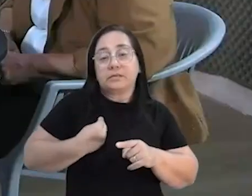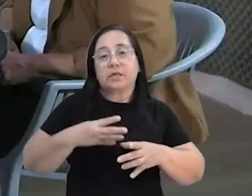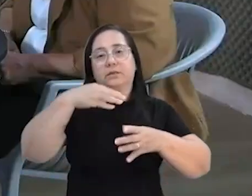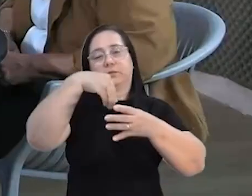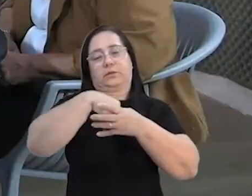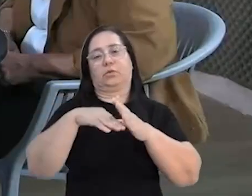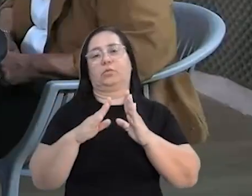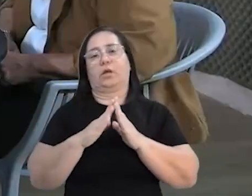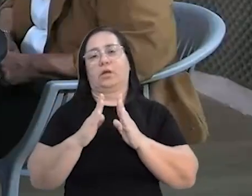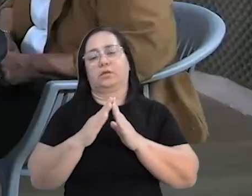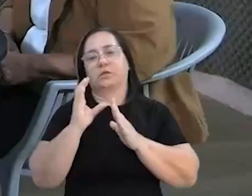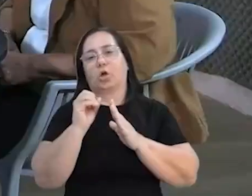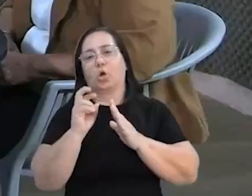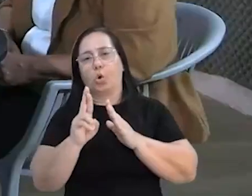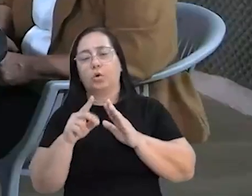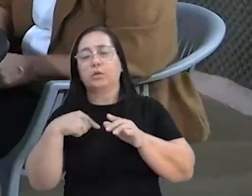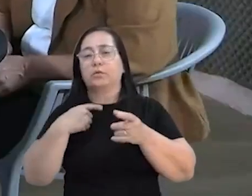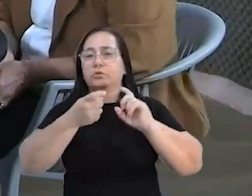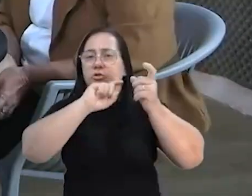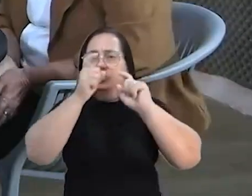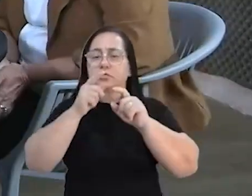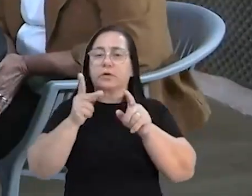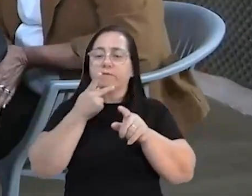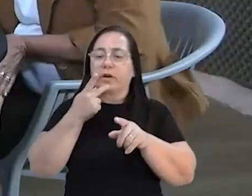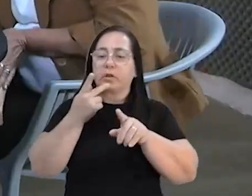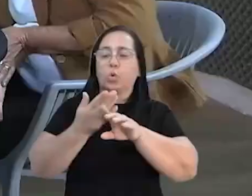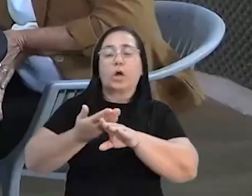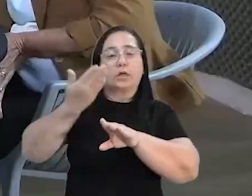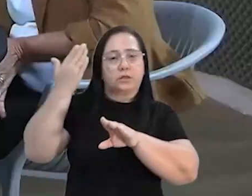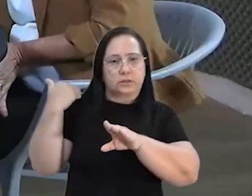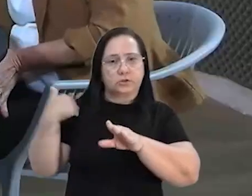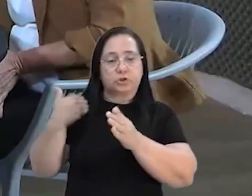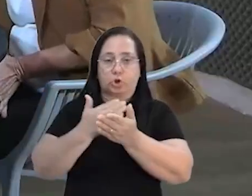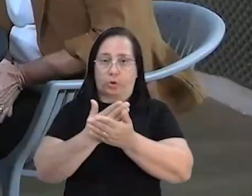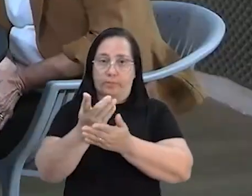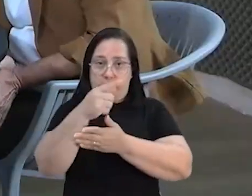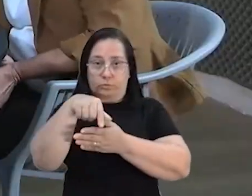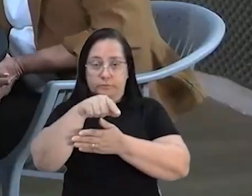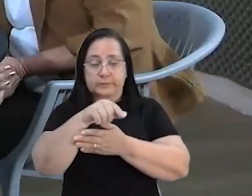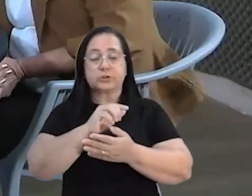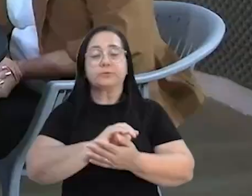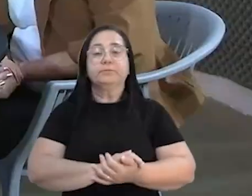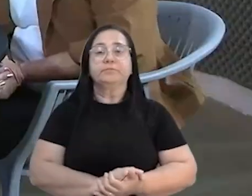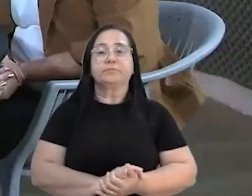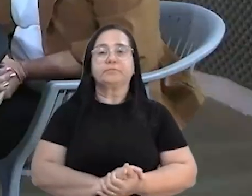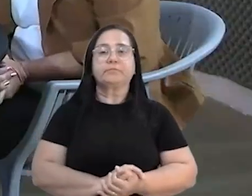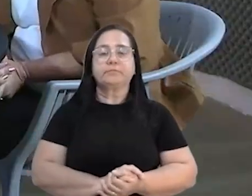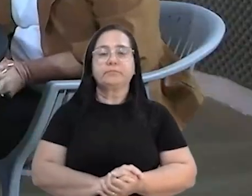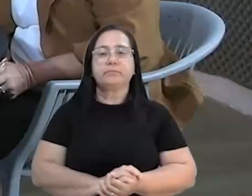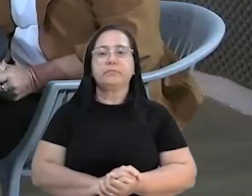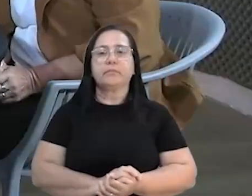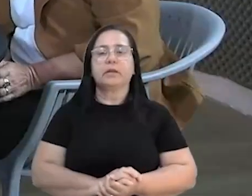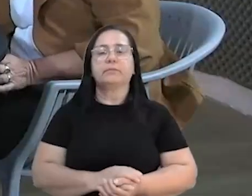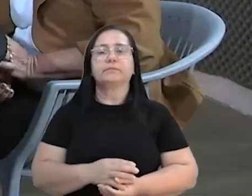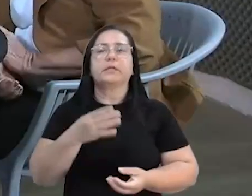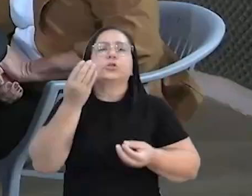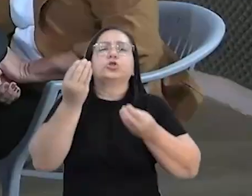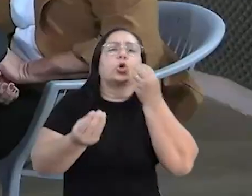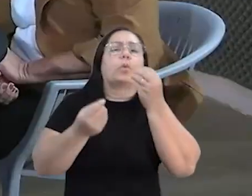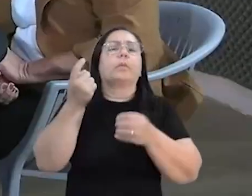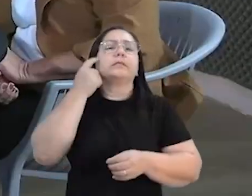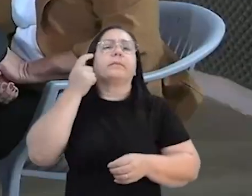Cor, né? E aí era uma discussão que a gente estava fazendo antes de entrar até aqui com vocês, de que será que esse